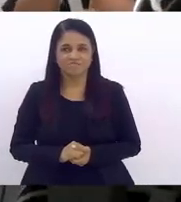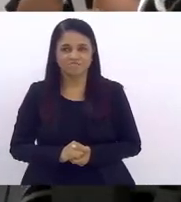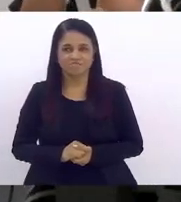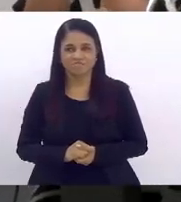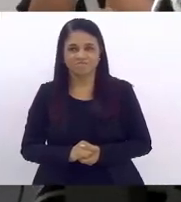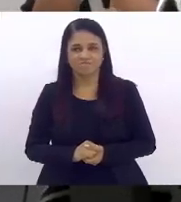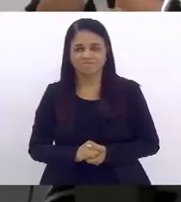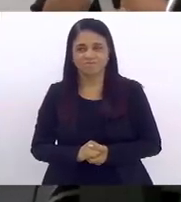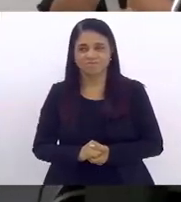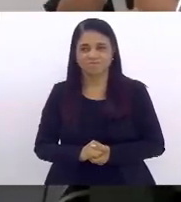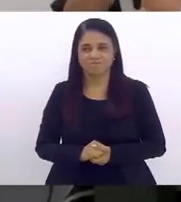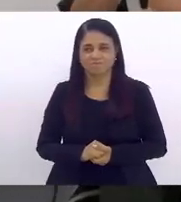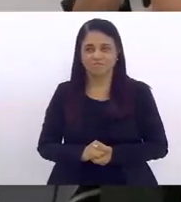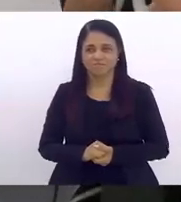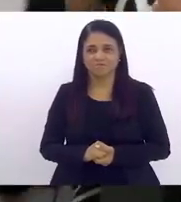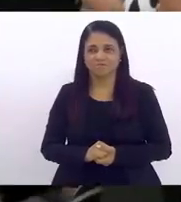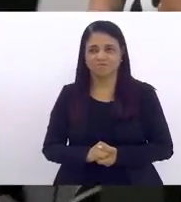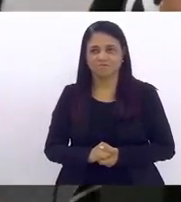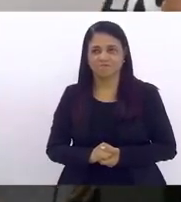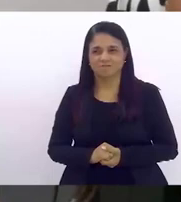Ela não...